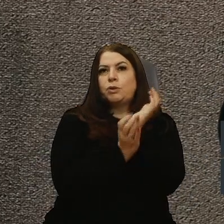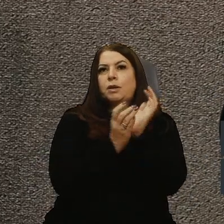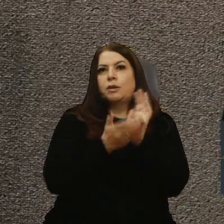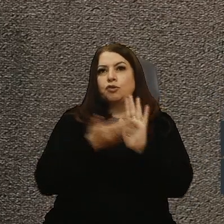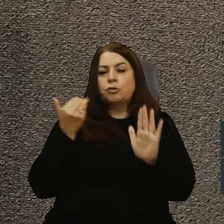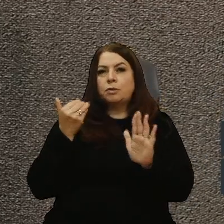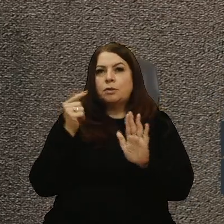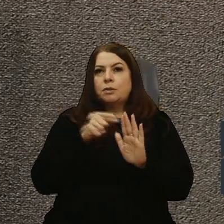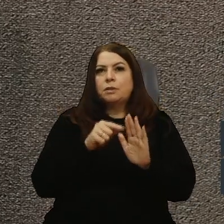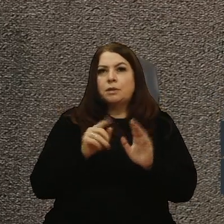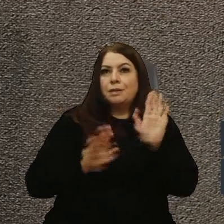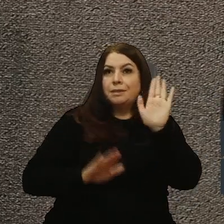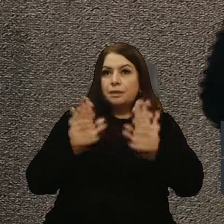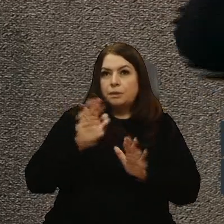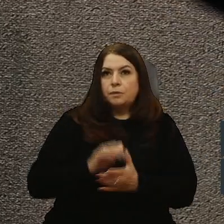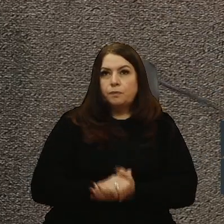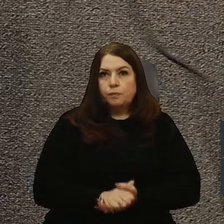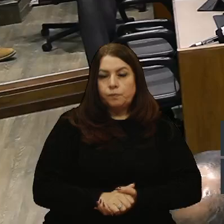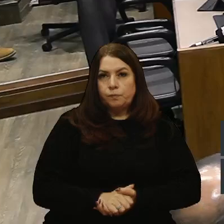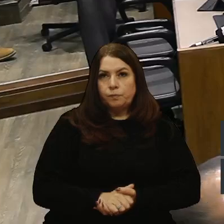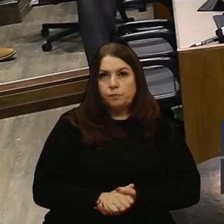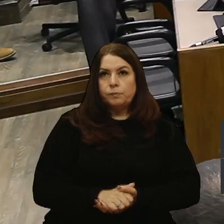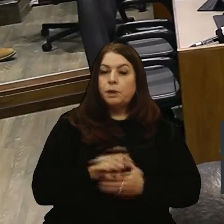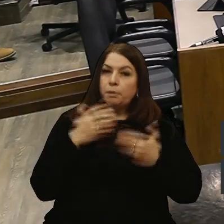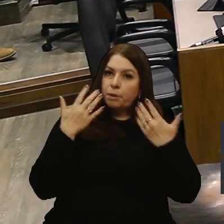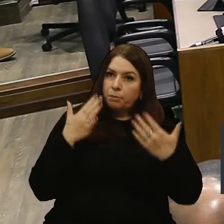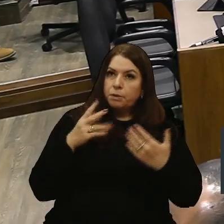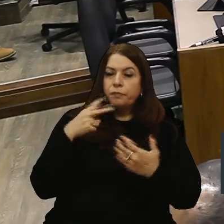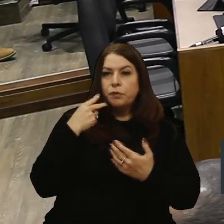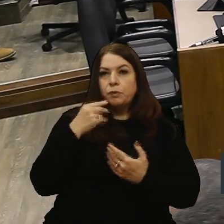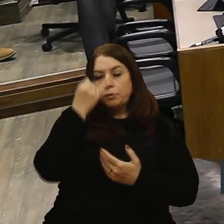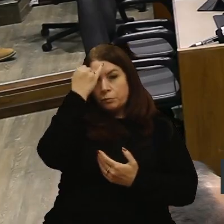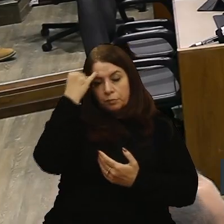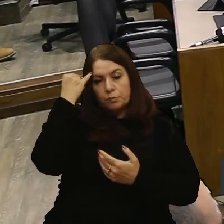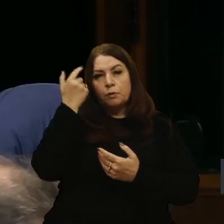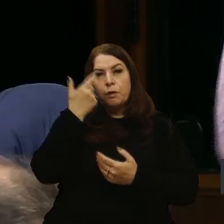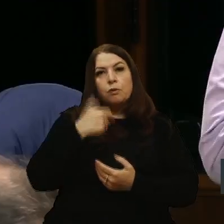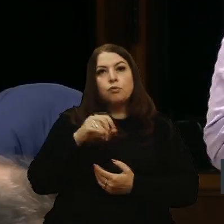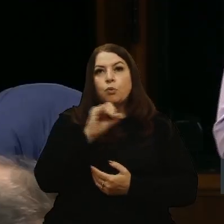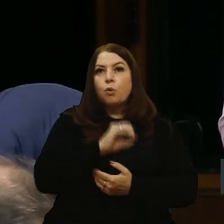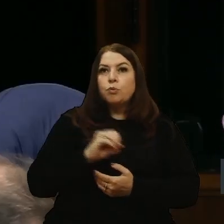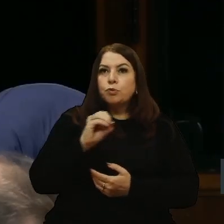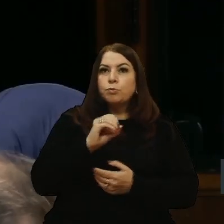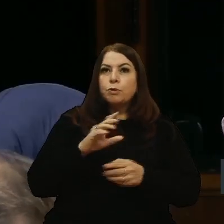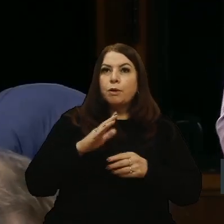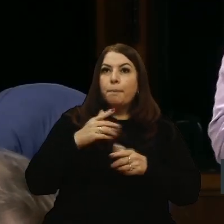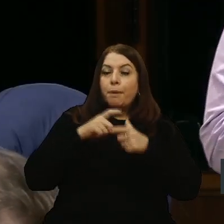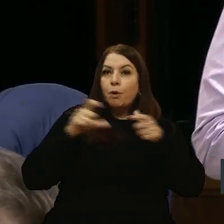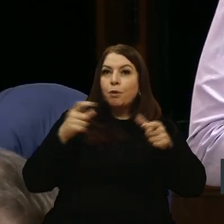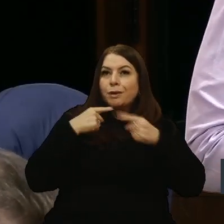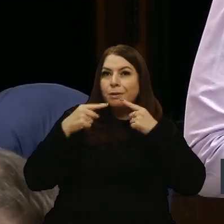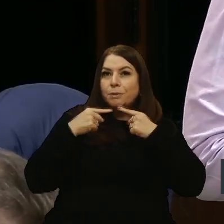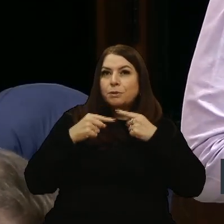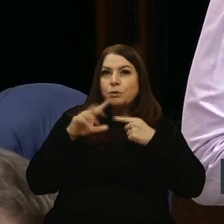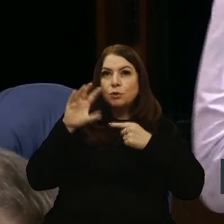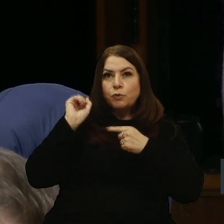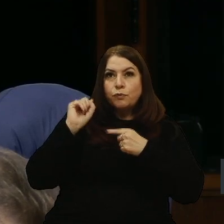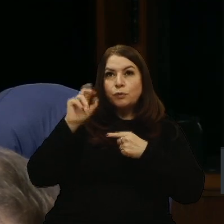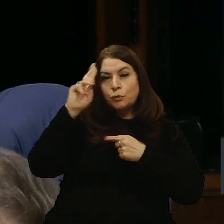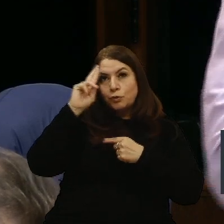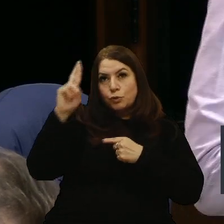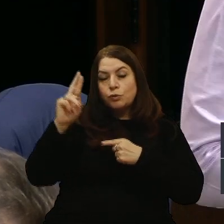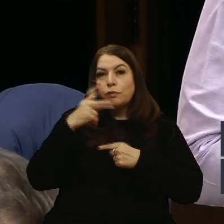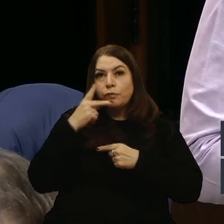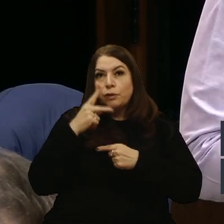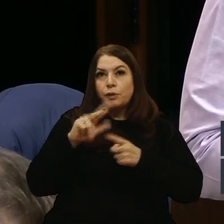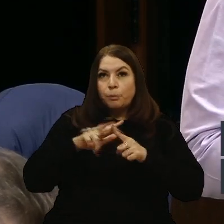tirar da licitação. Parabéns, vereador D'Ambrosio. Eu acho ótimo, porque a maior reclamação que eu escuto das diretoras, no que se